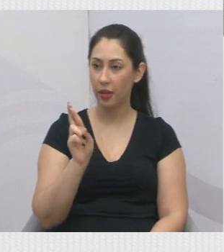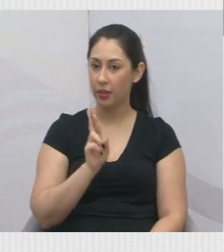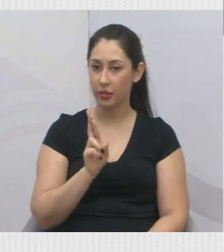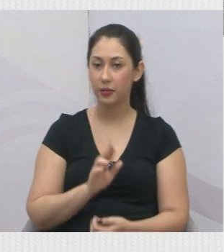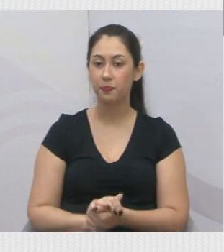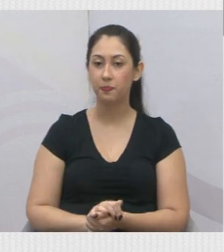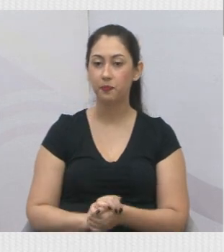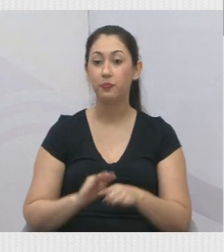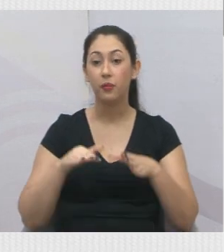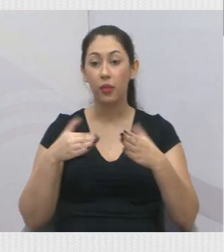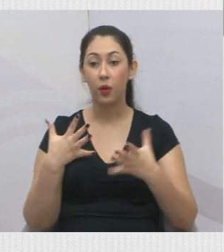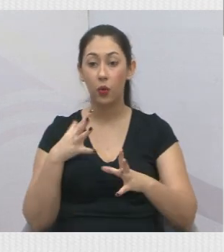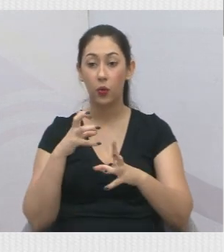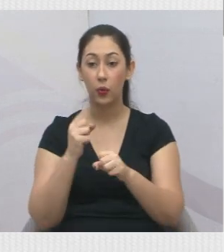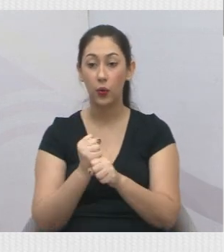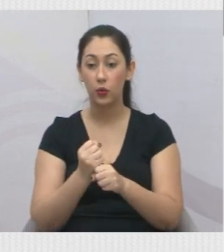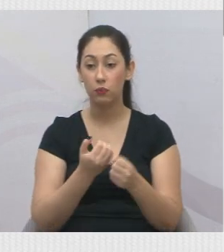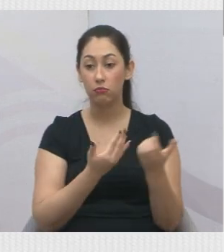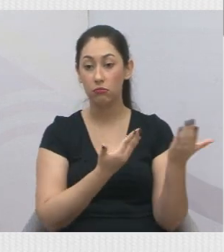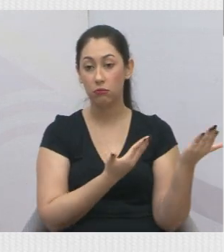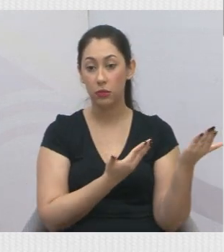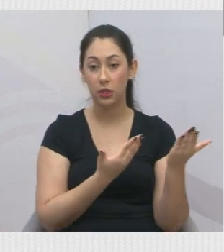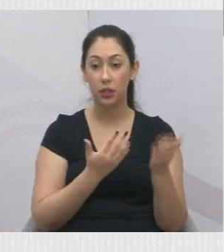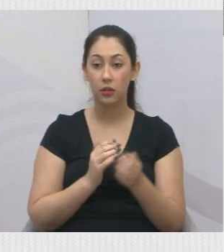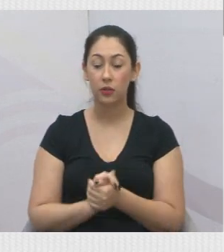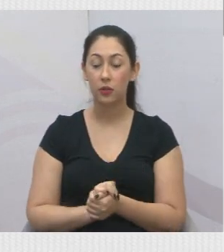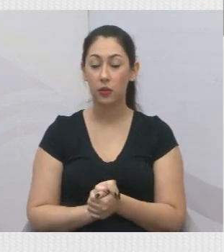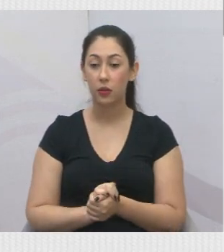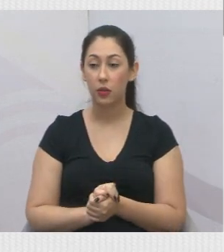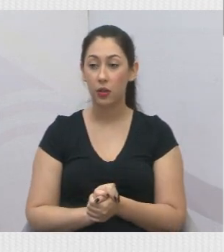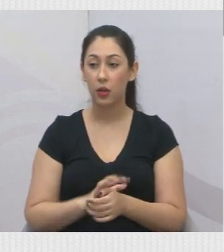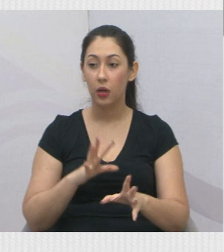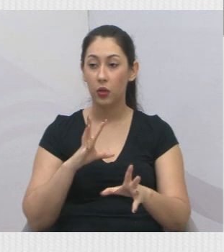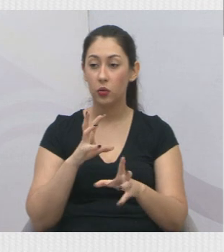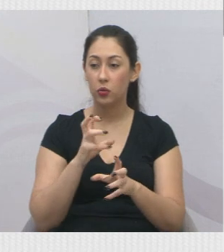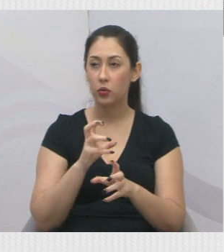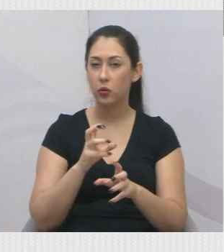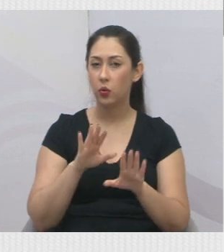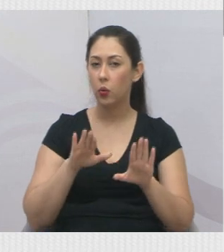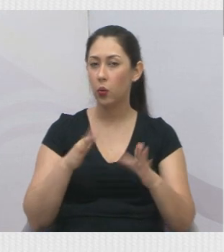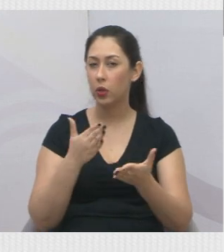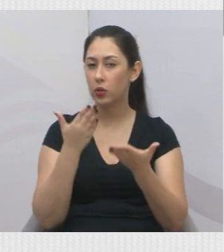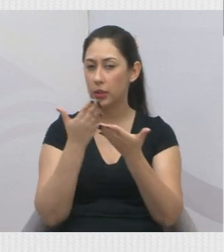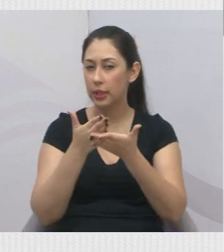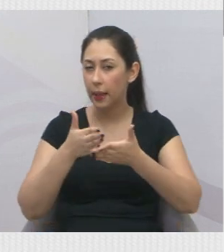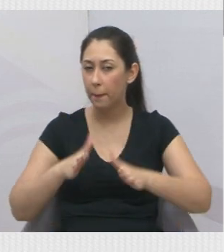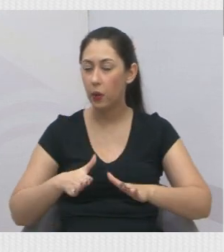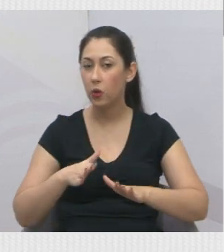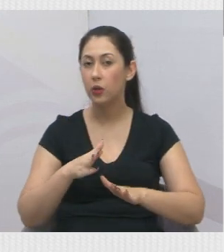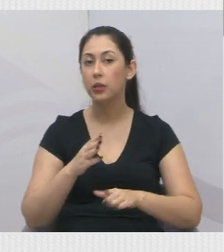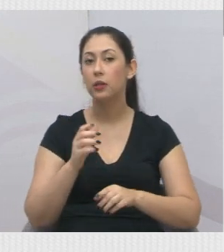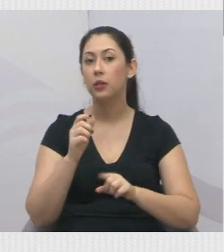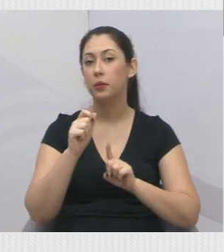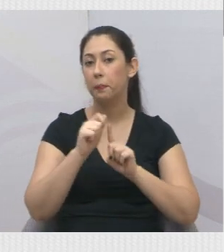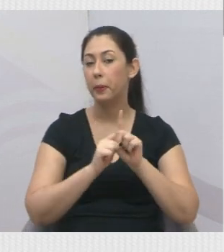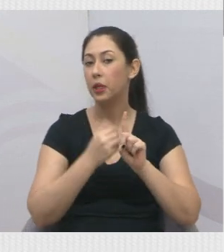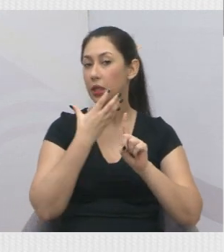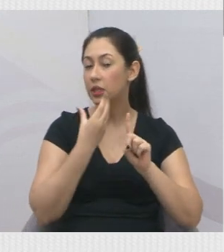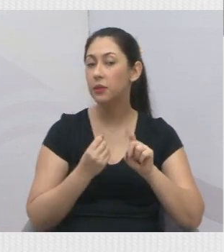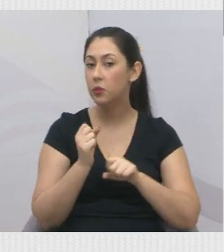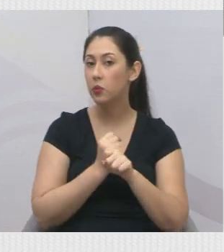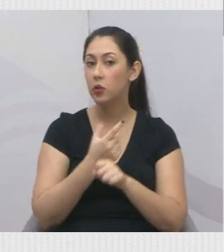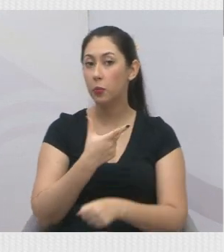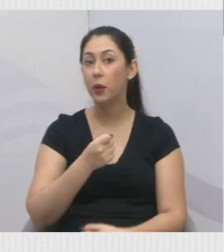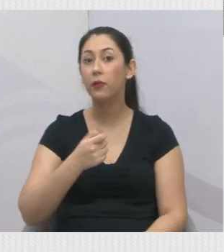R$ 34.401.548. Então, esse montante aqui apresentado agora é o que fechou 31 de dezembro de 21 para ser pago agora em